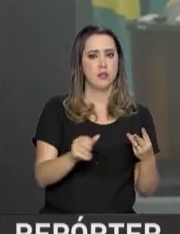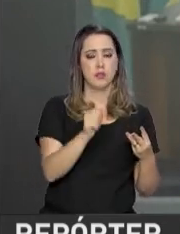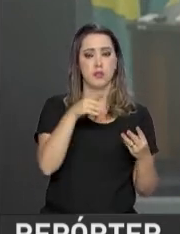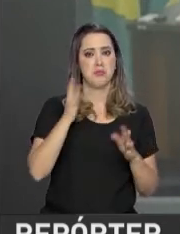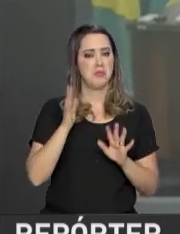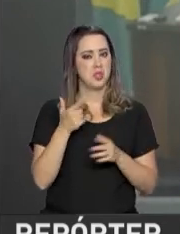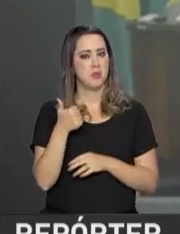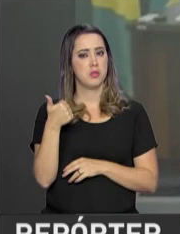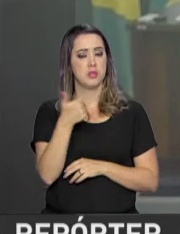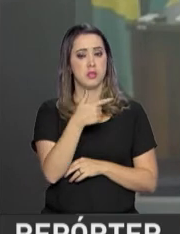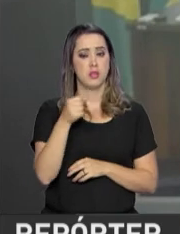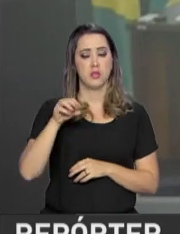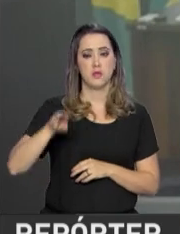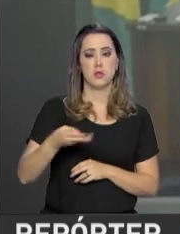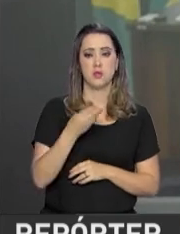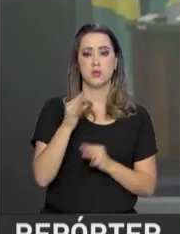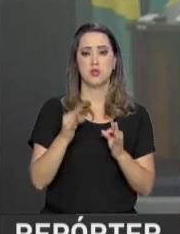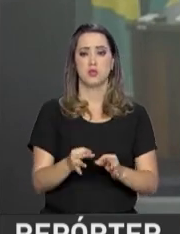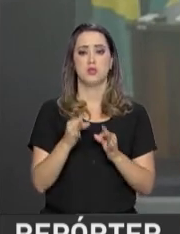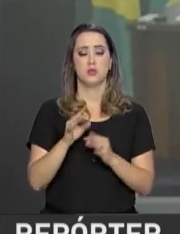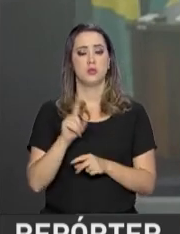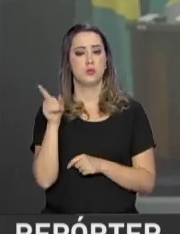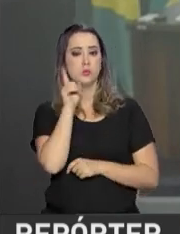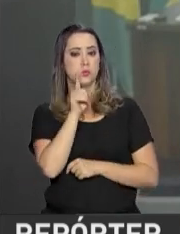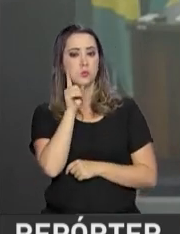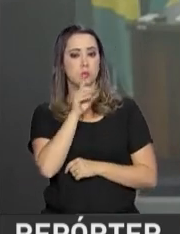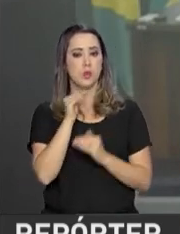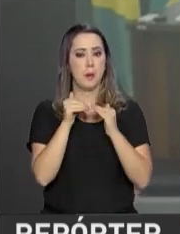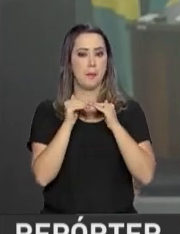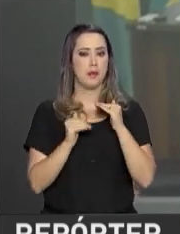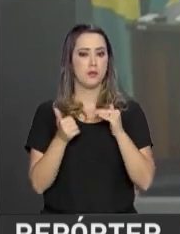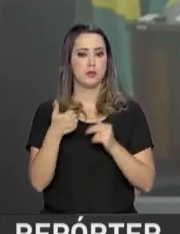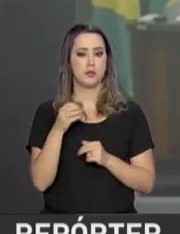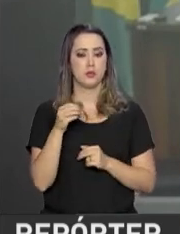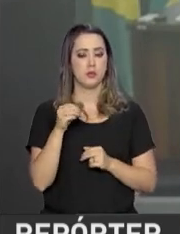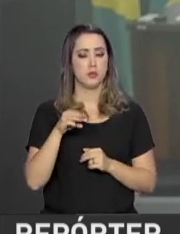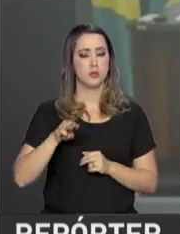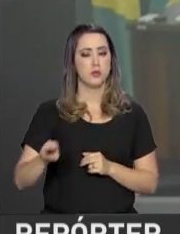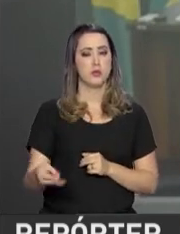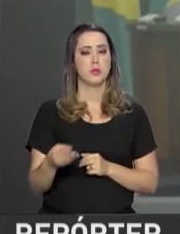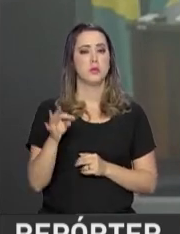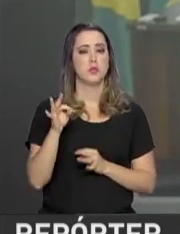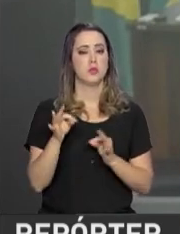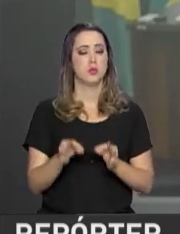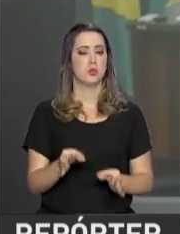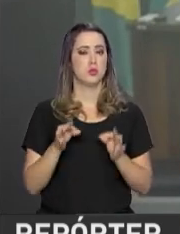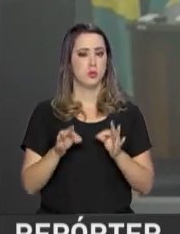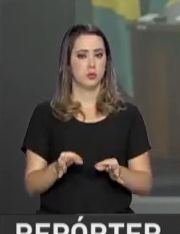milhões de toneladas os americanos estão importando menos de 100 milhões de toneladas comparado o complexo soja milho